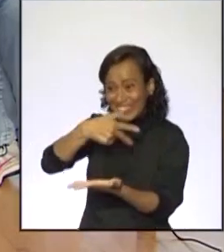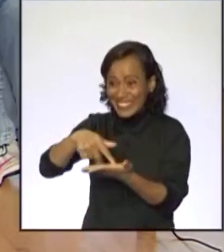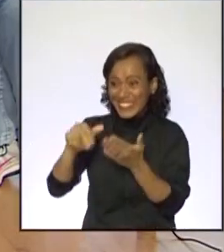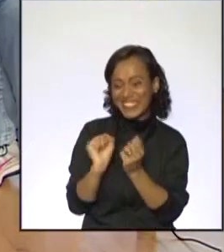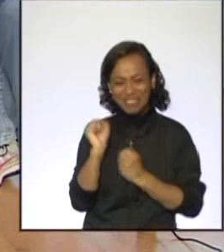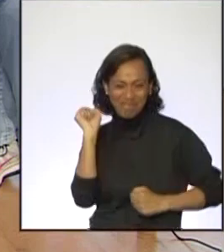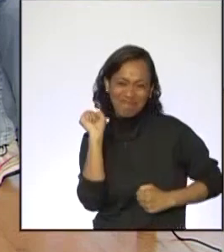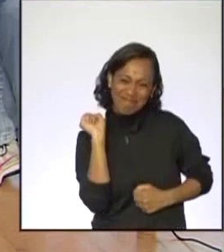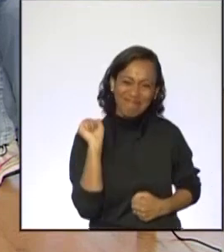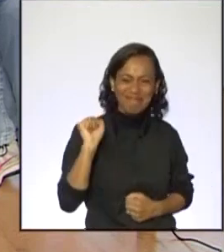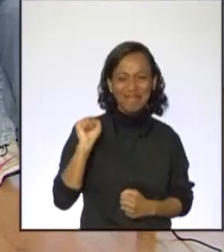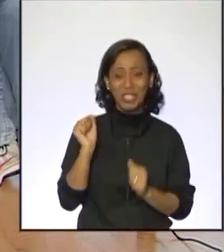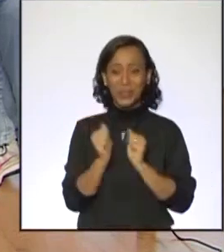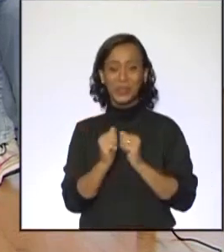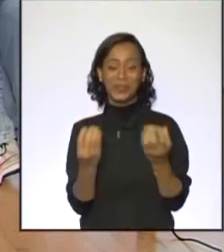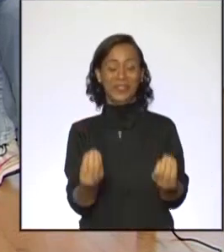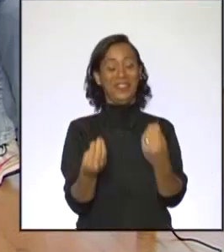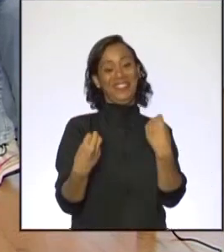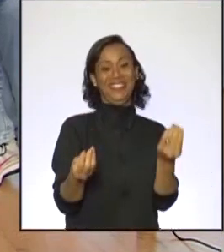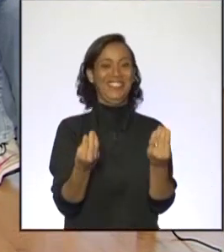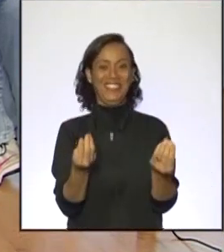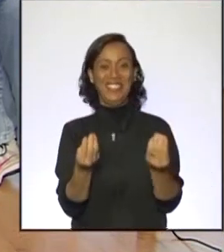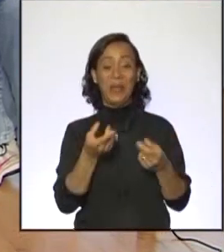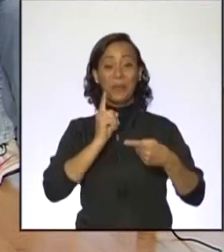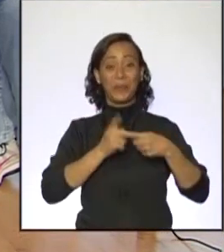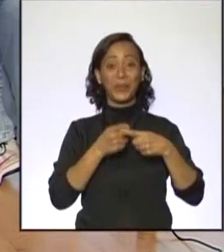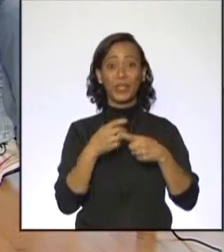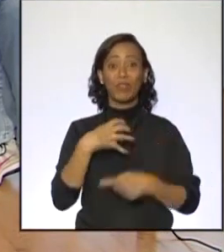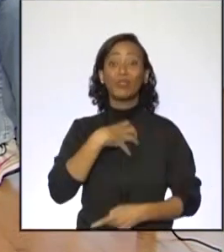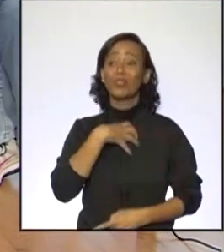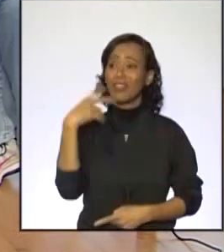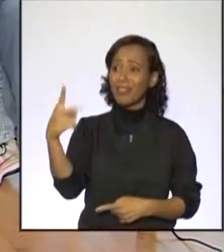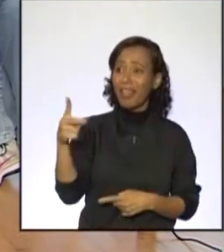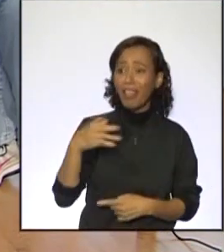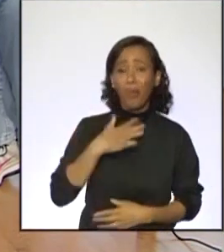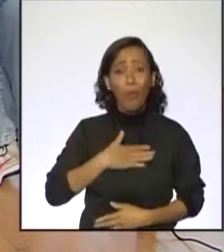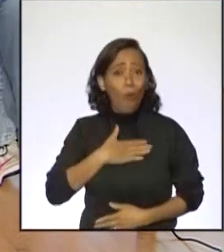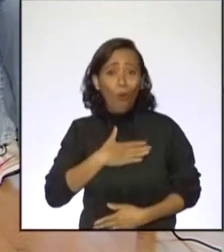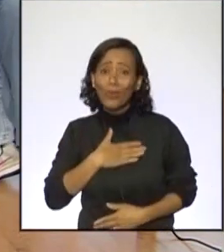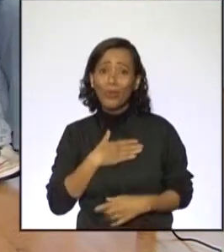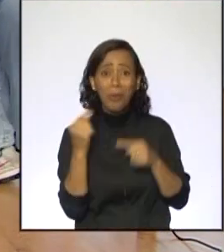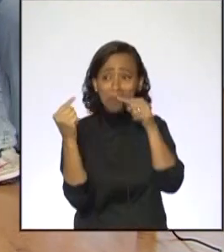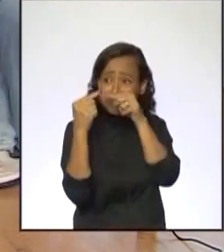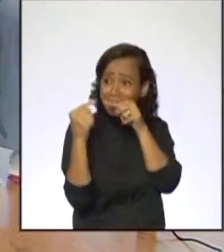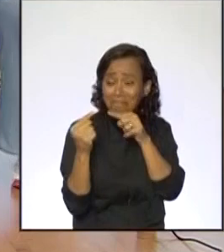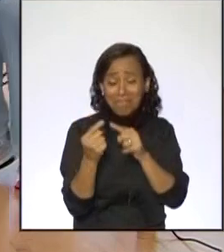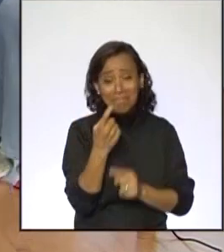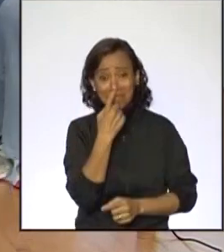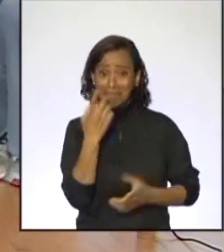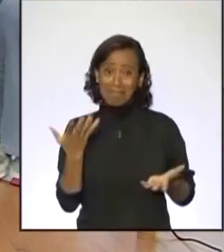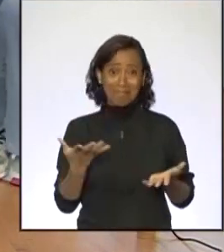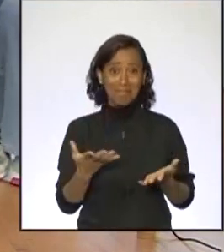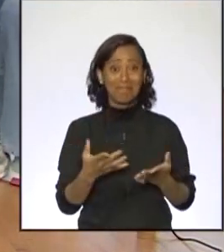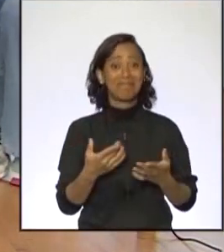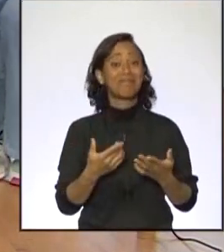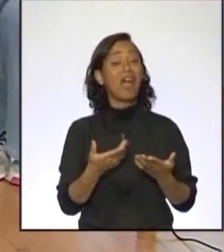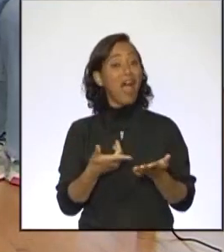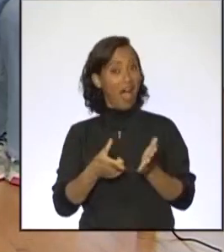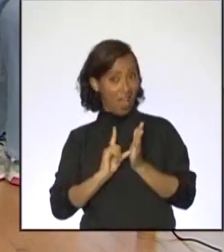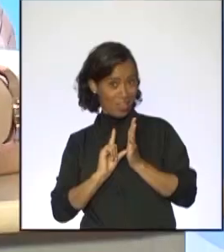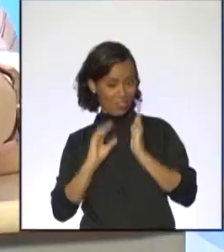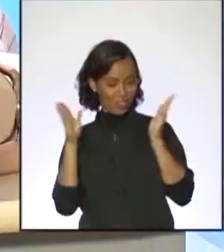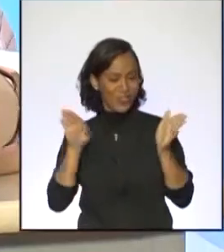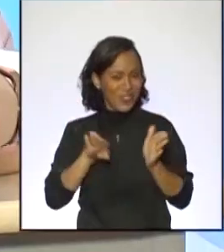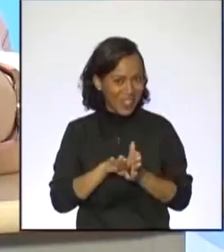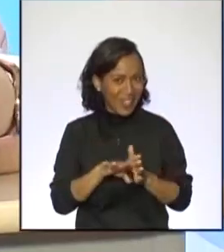cena que a gente vê aí, eu estou imitando um pouco o olha personagem. Só, né? Aquela coisa, né? Eu estava fazendo isso na hora de vir para cá. Aparece uma